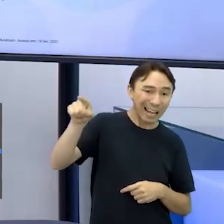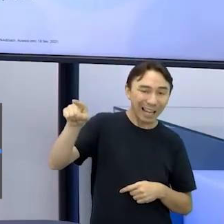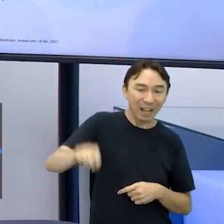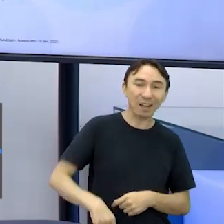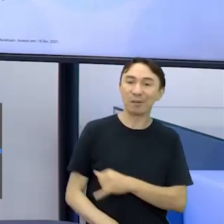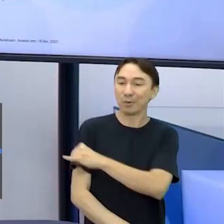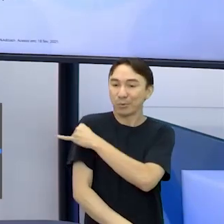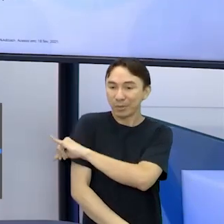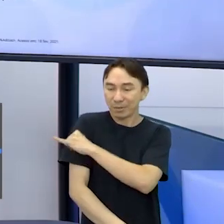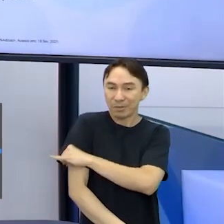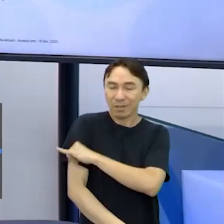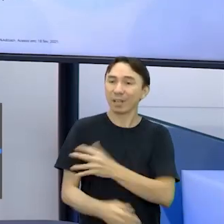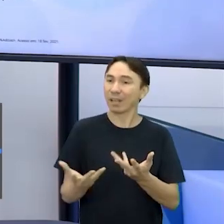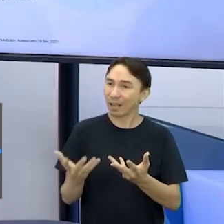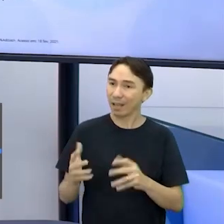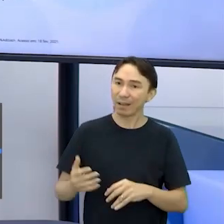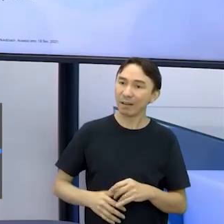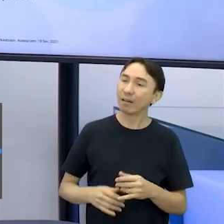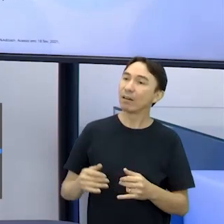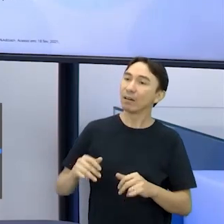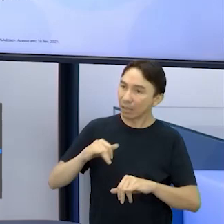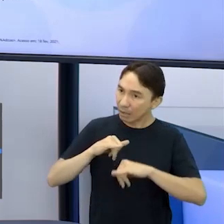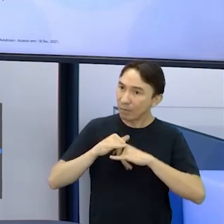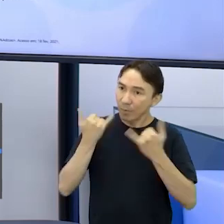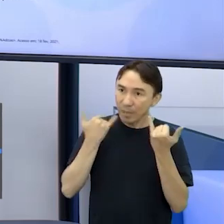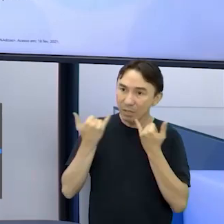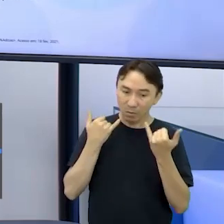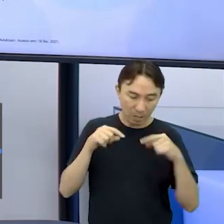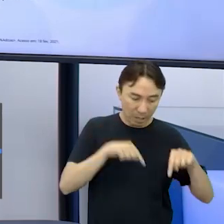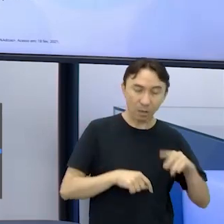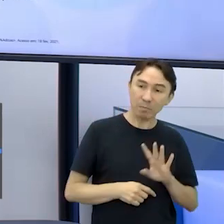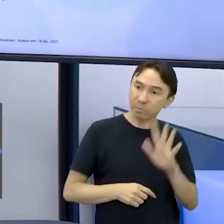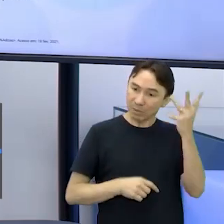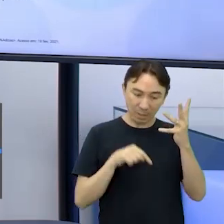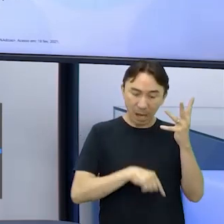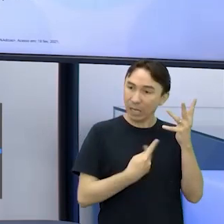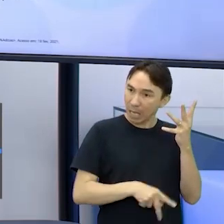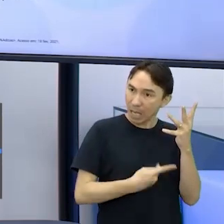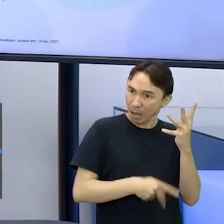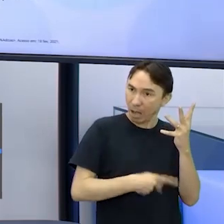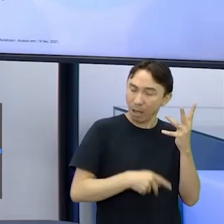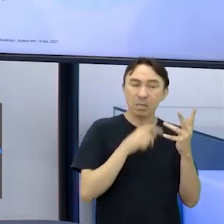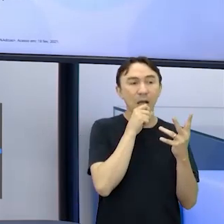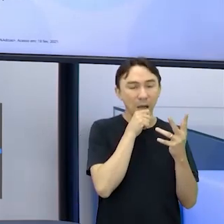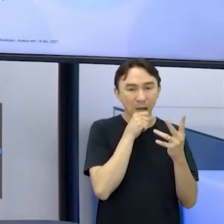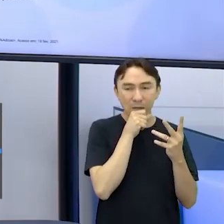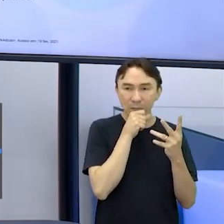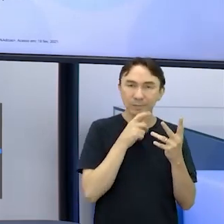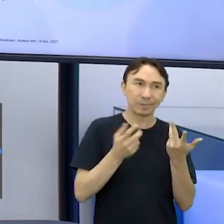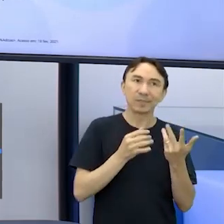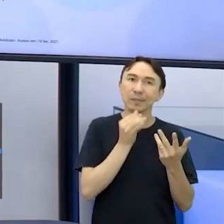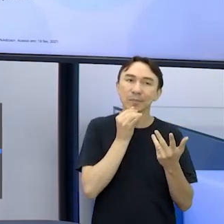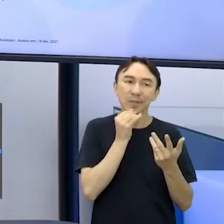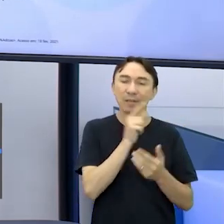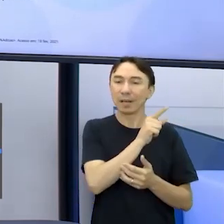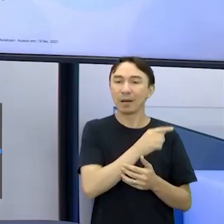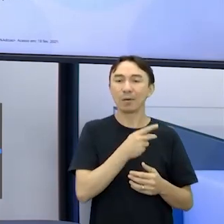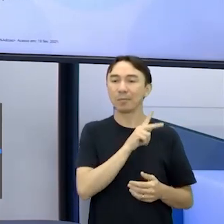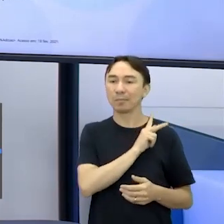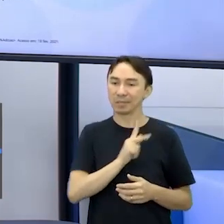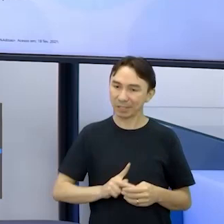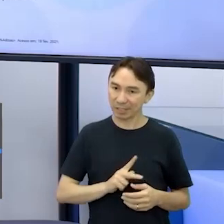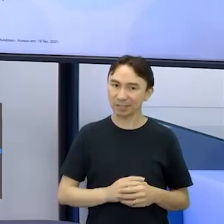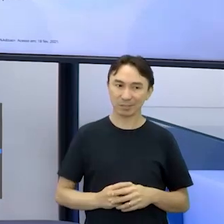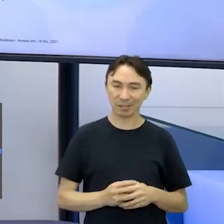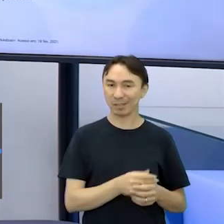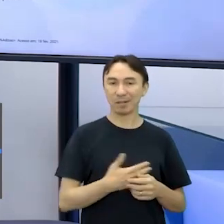o que aconteceu aqui em Dallas, no Texas. O assassinato do John Kennedy, por exemplo. Então, a